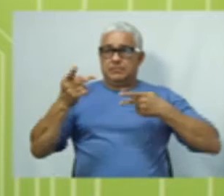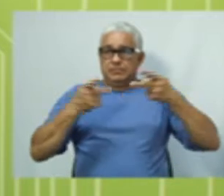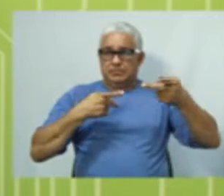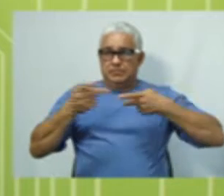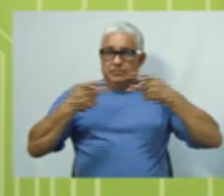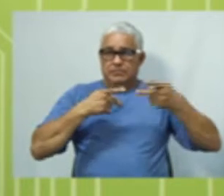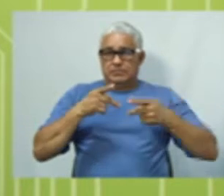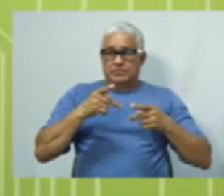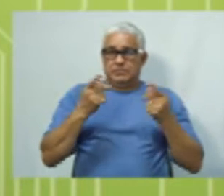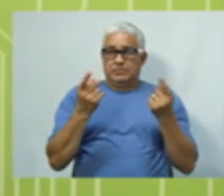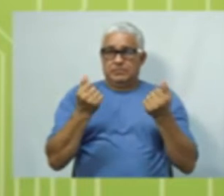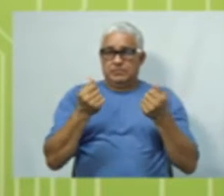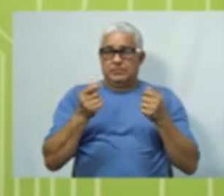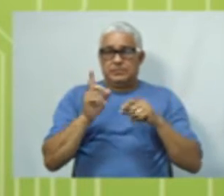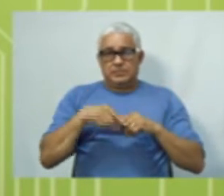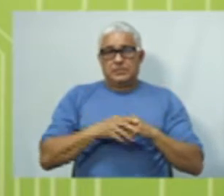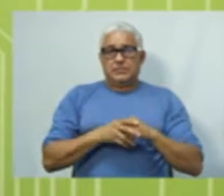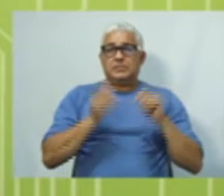esse instrumento que